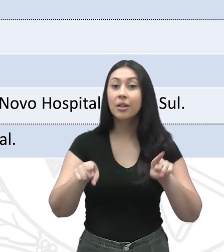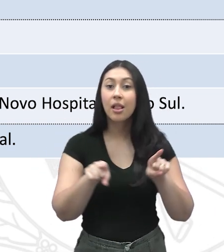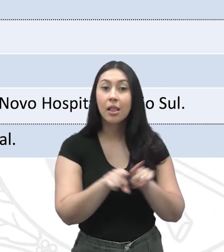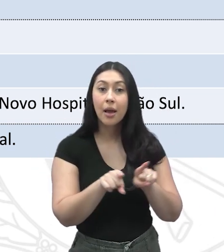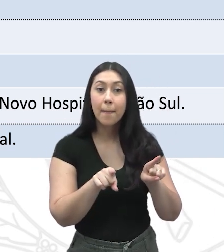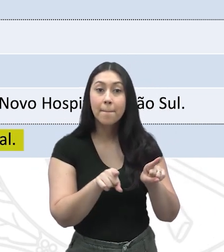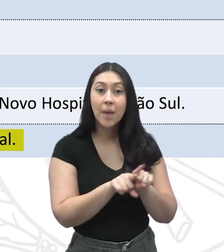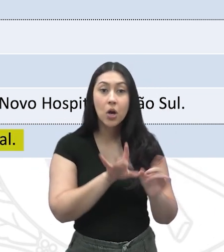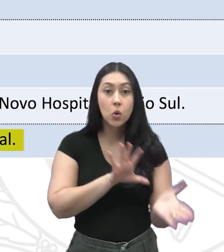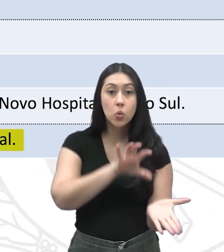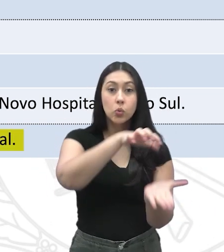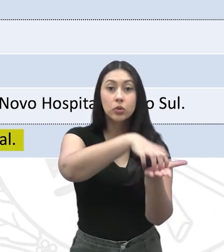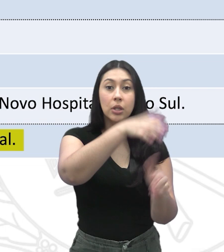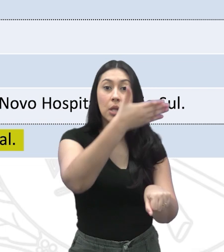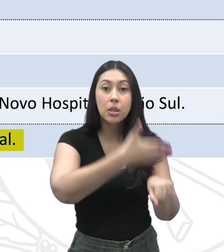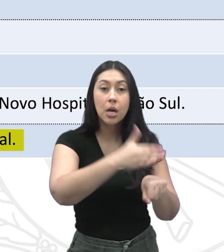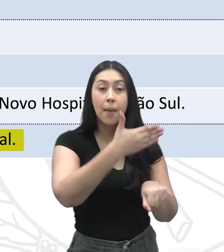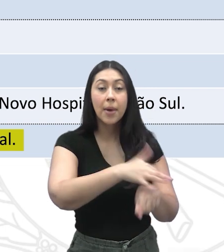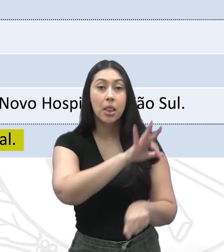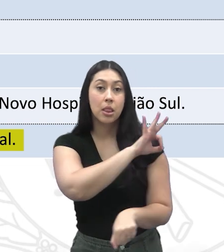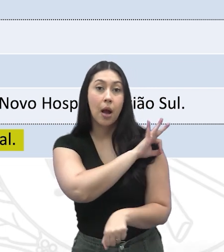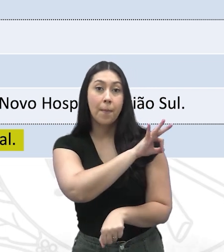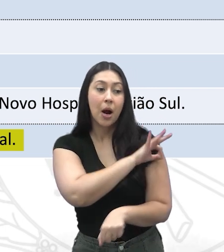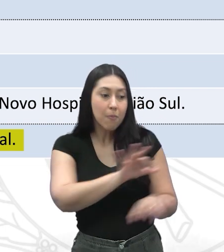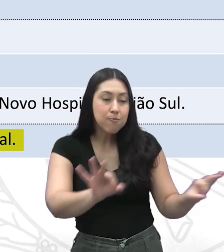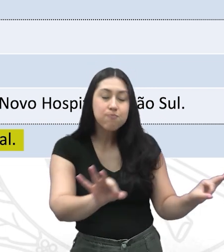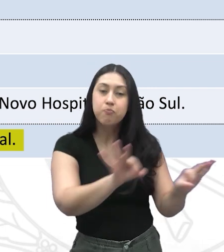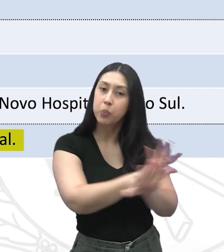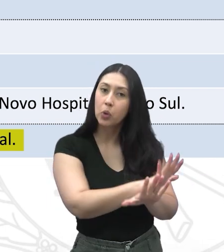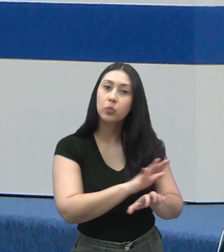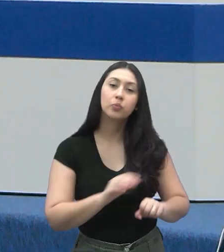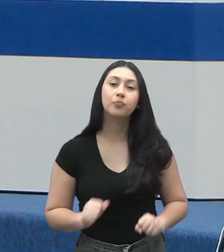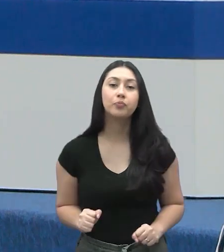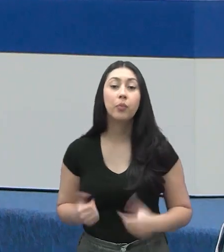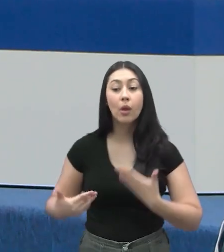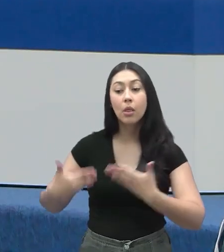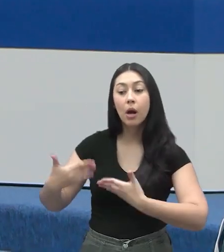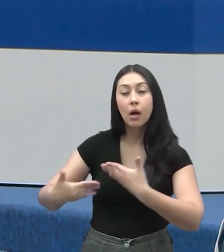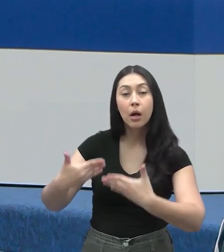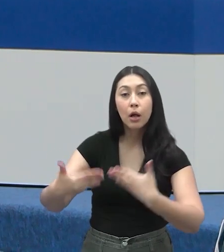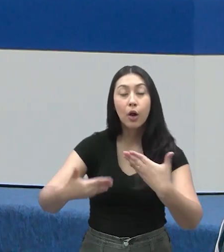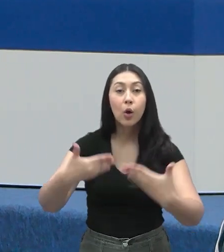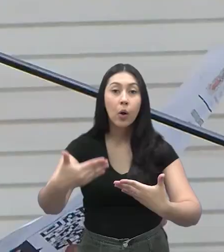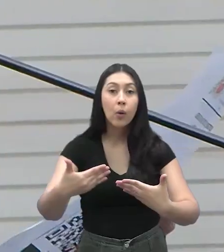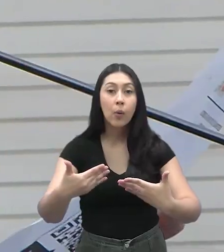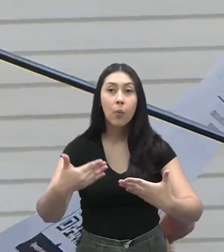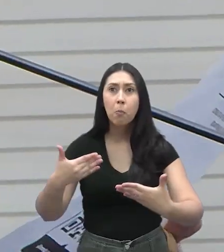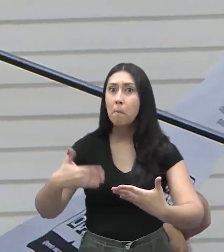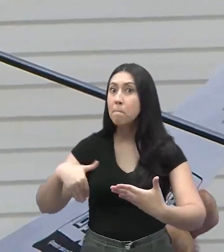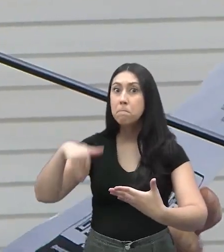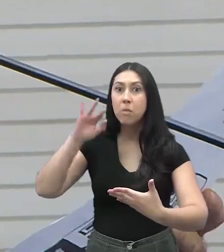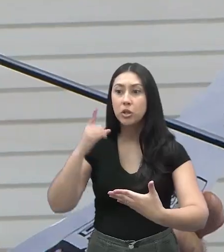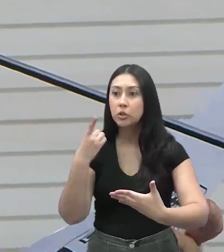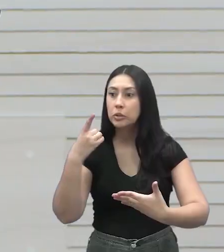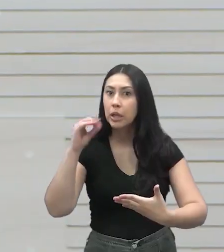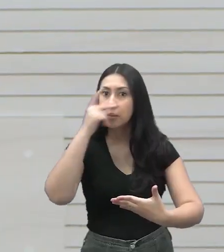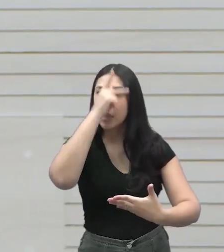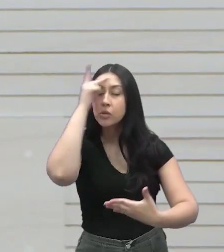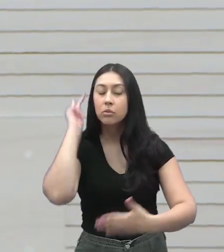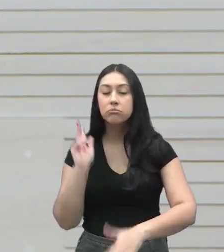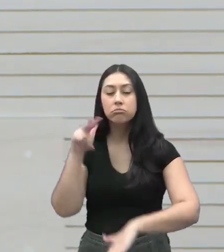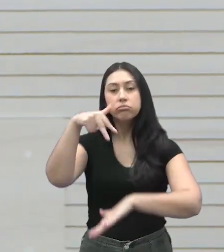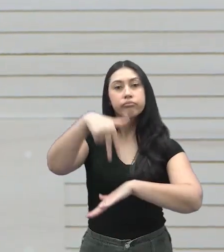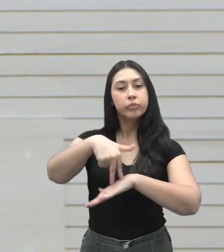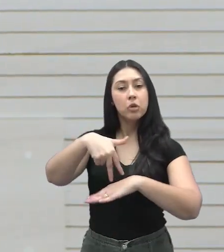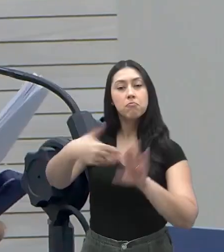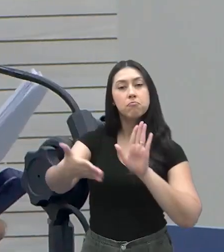e a conclusão do centro de treinamento da Guarda Civil Municipal. Também durante o encontro, mais de 10 munícipes